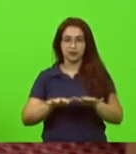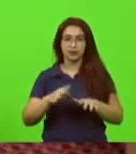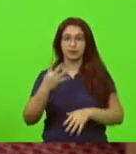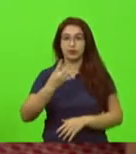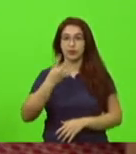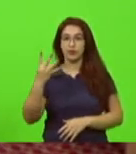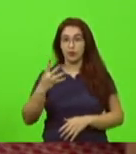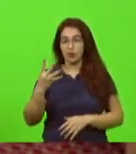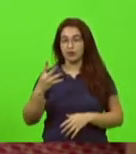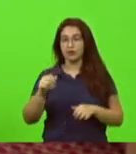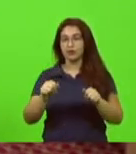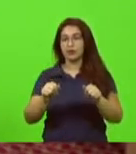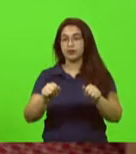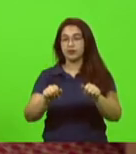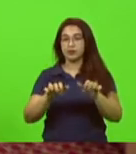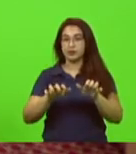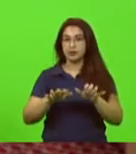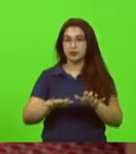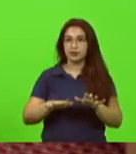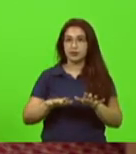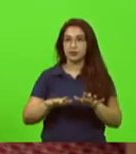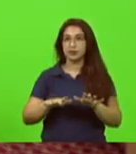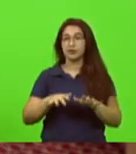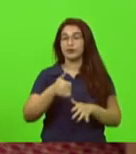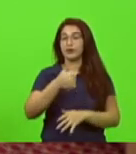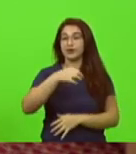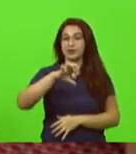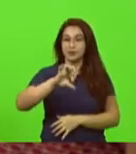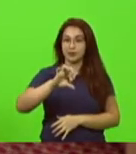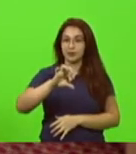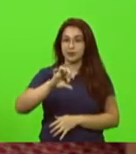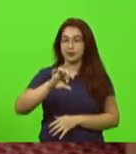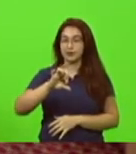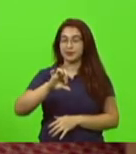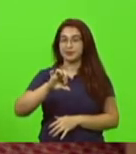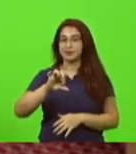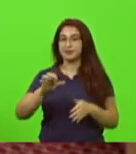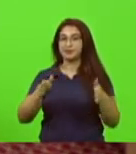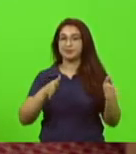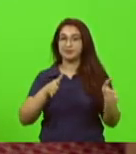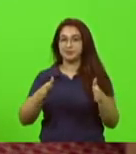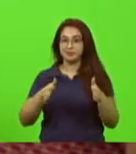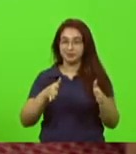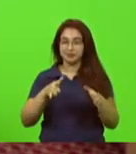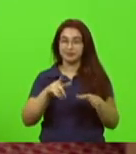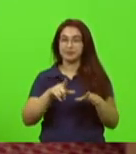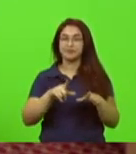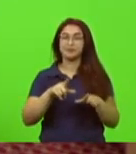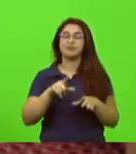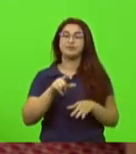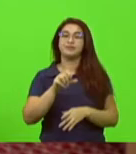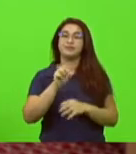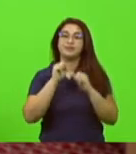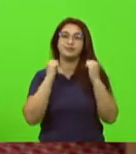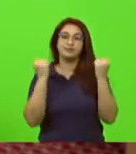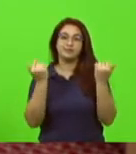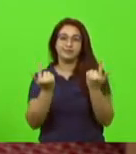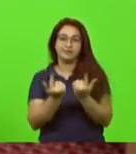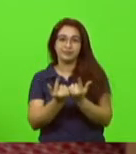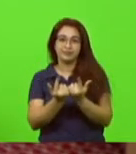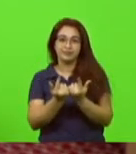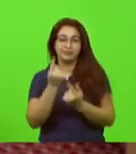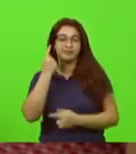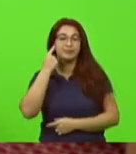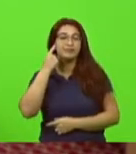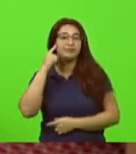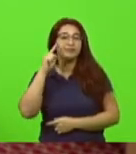legislativa da 19ª legislatura da Assembleia Legislativa do Estado de Santa Catarina,